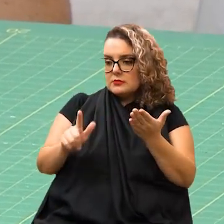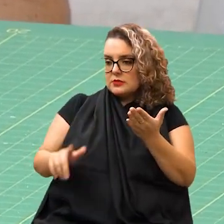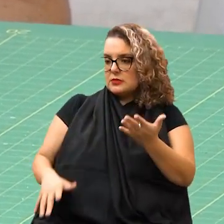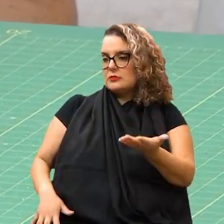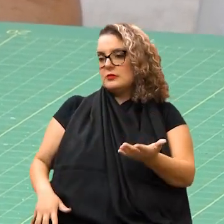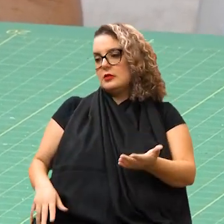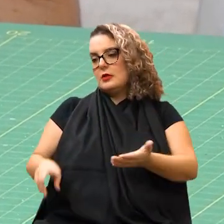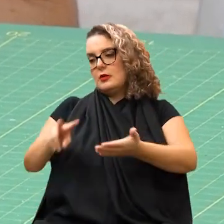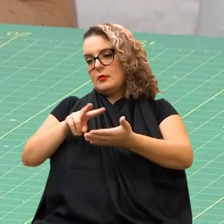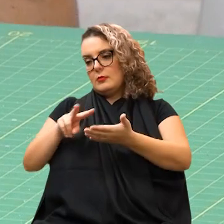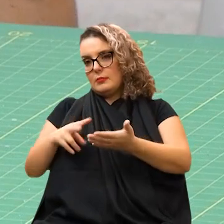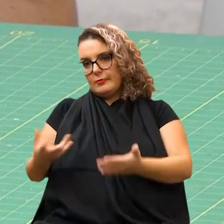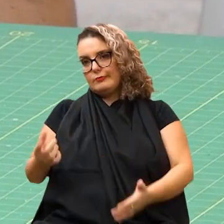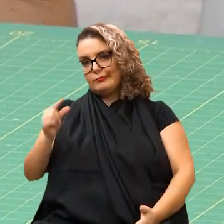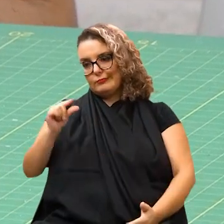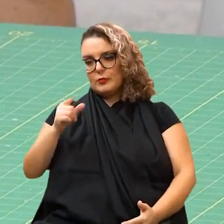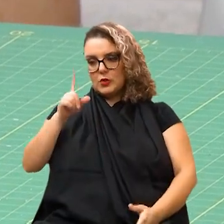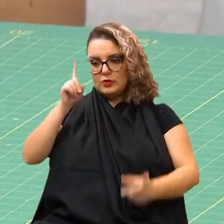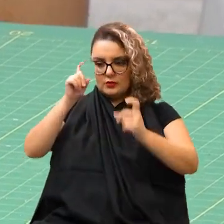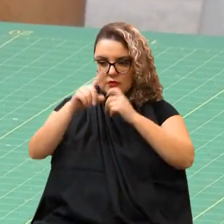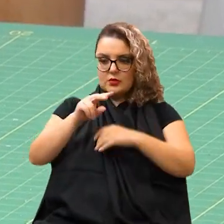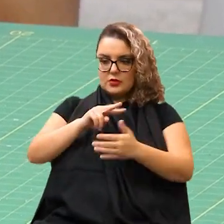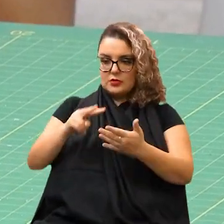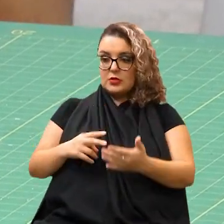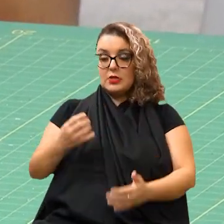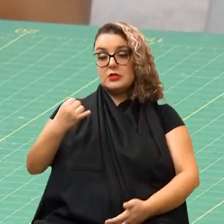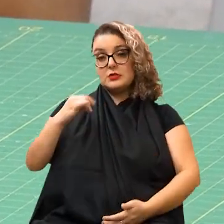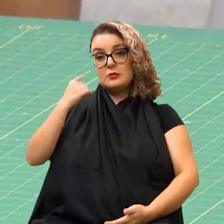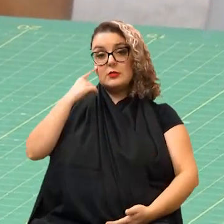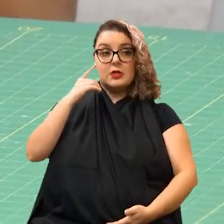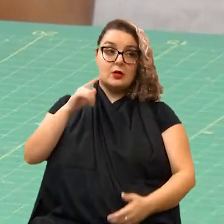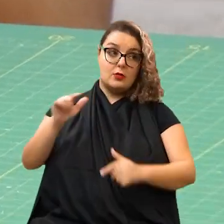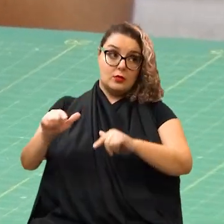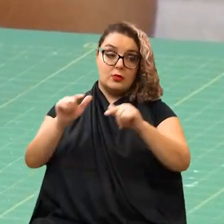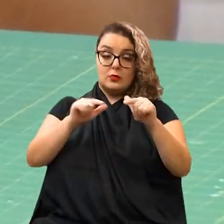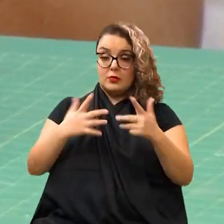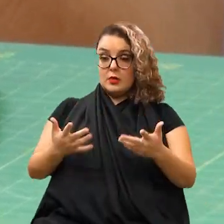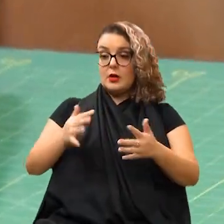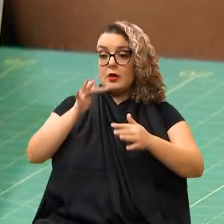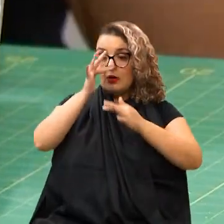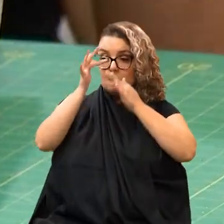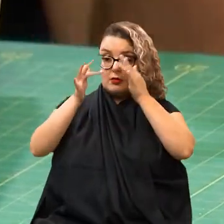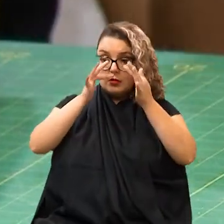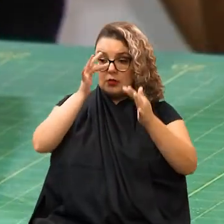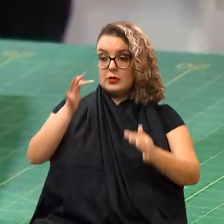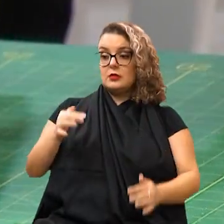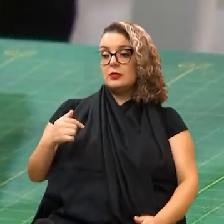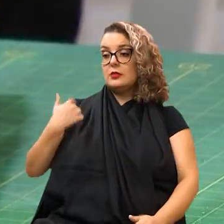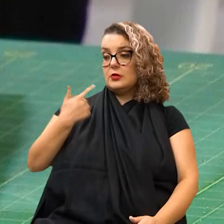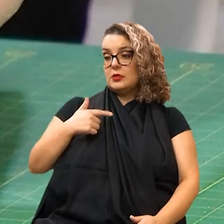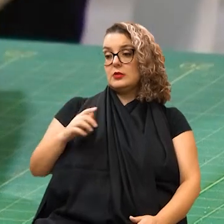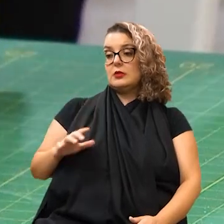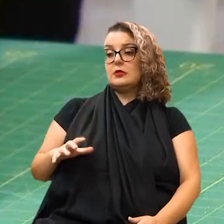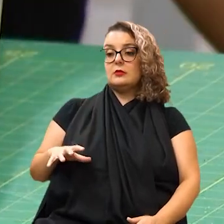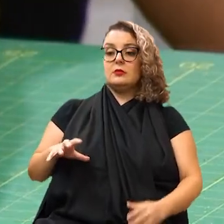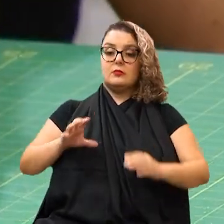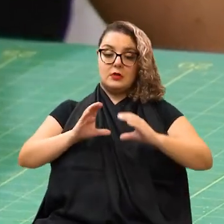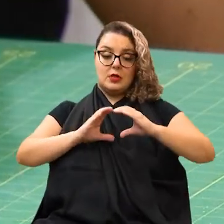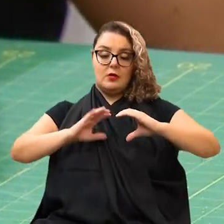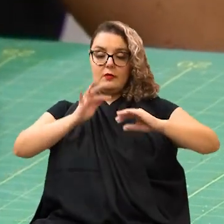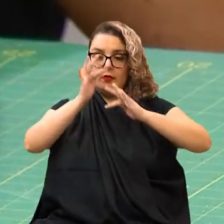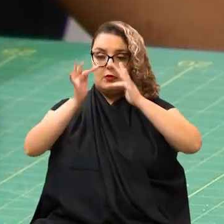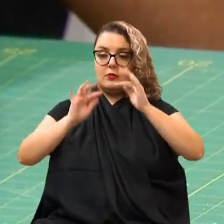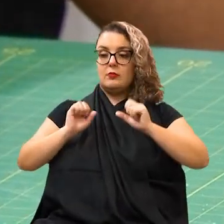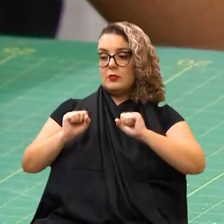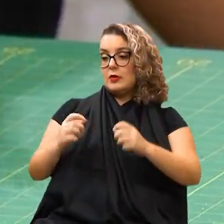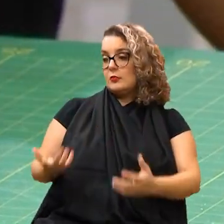aqui, eu vou ter menos leitura do que se eu colocar ele aqui. E pensar no espaço onde a gente vai colocar flores. Na nossa caixinha aqui, a gente tem flores aqui embaixo, mas eu